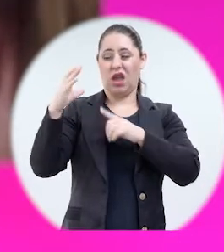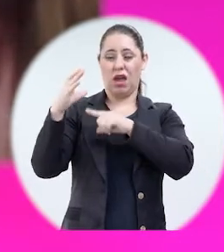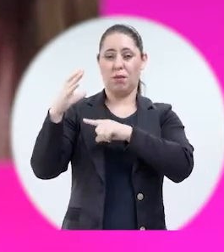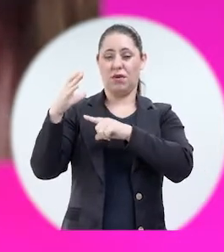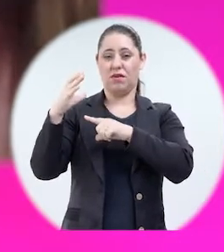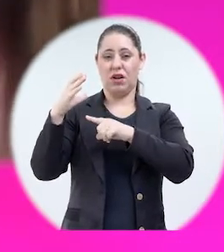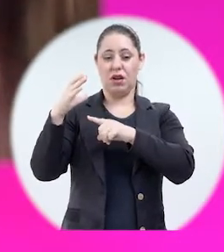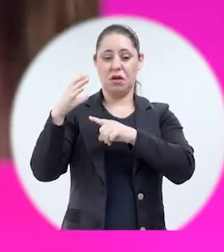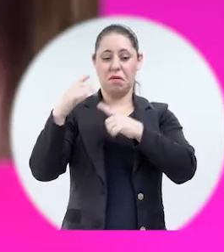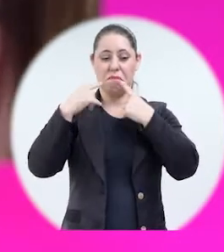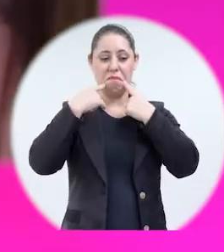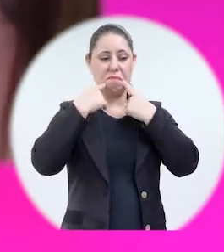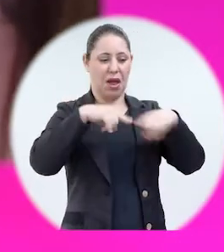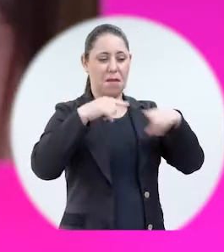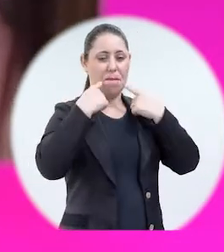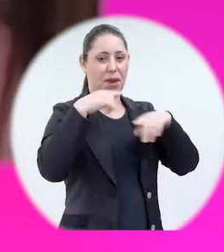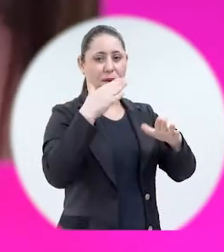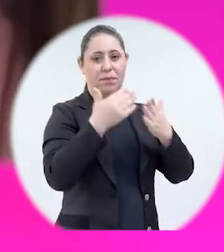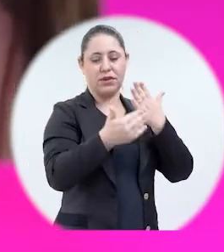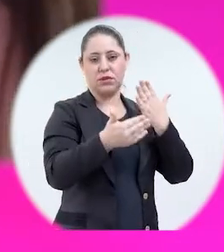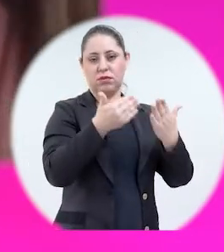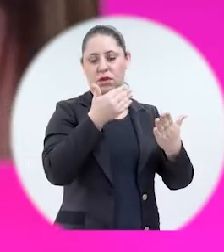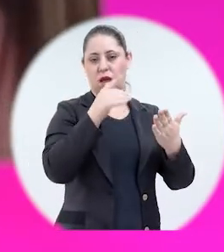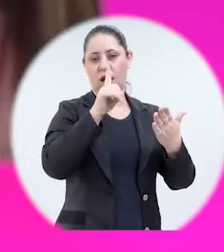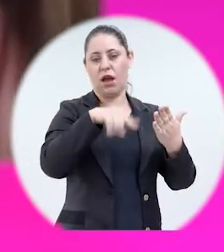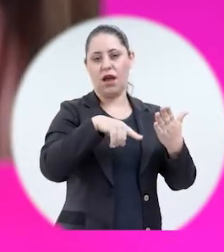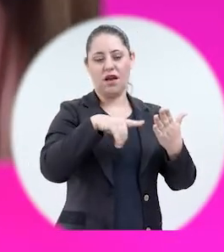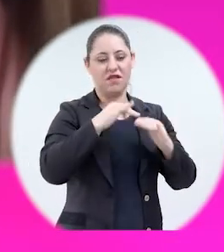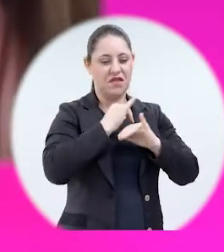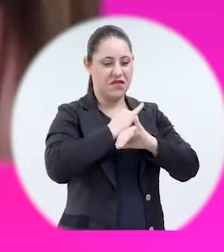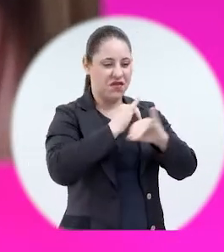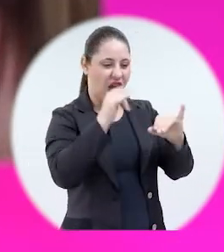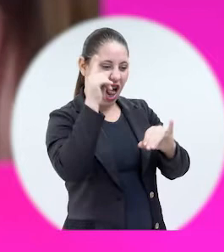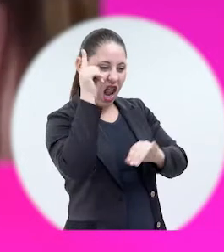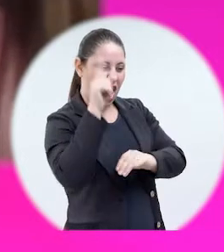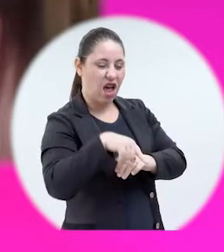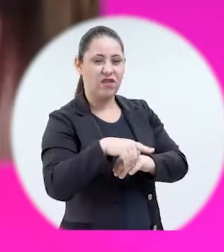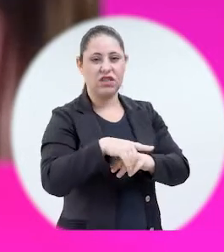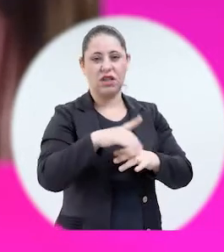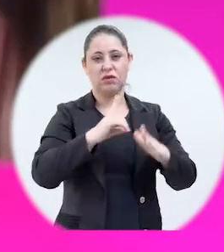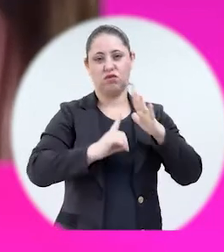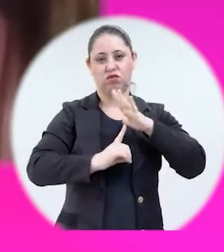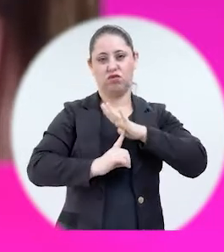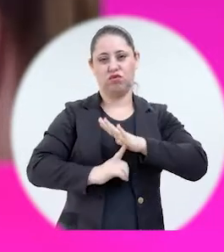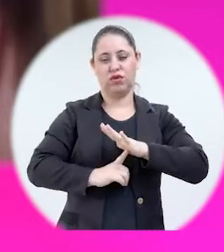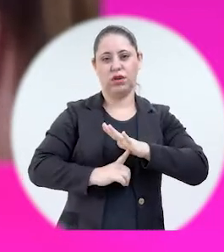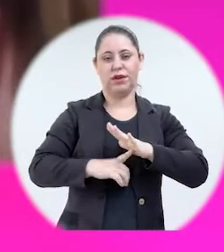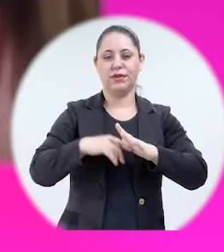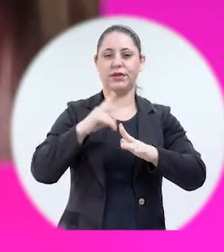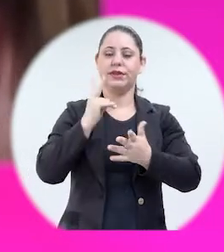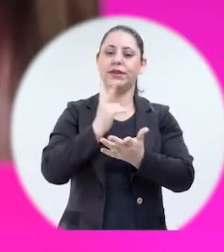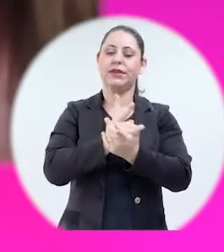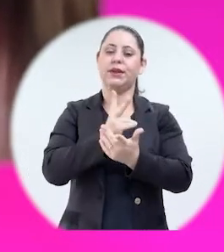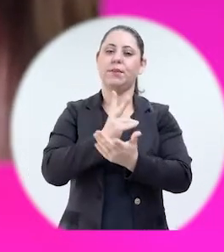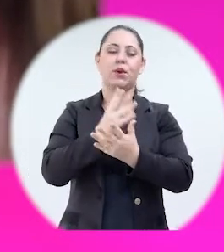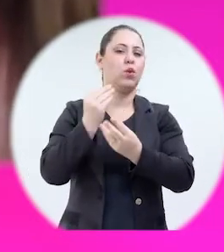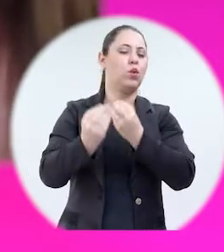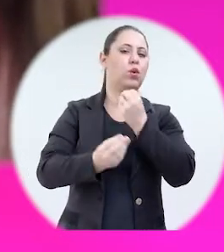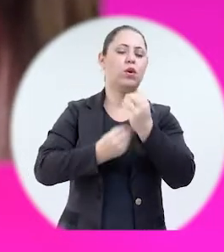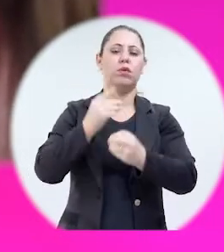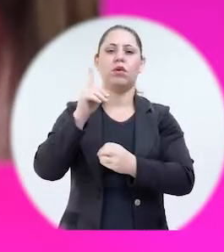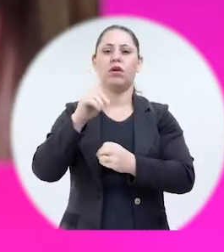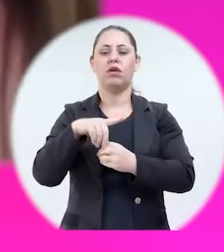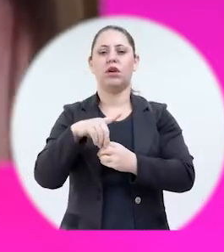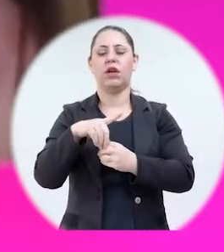eles vão agredindo psicologicamente essa mulher nesse sentido, na questão da sua autoestima. Ele vai, de